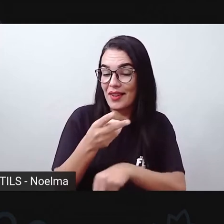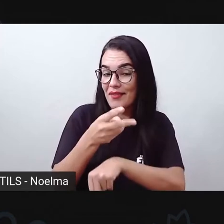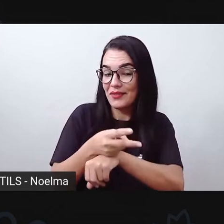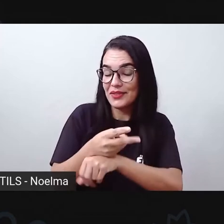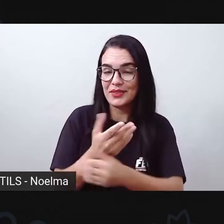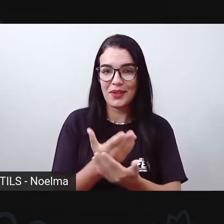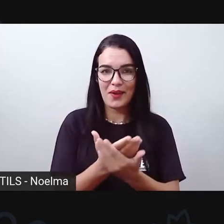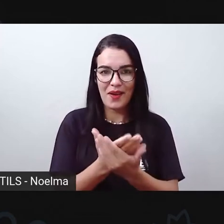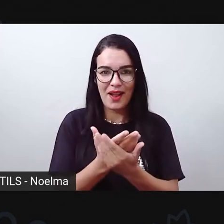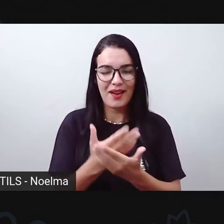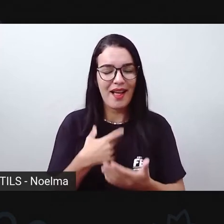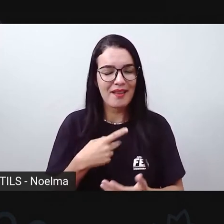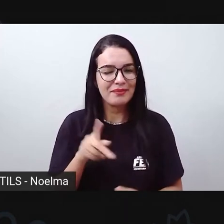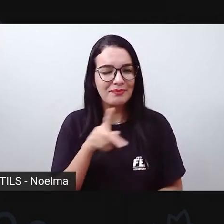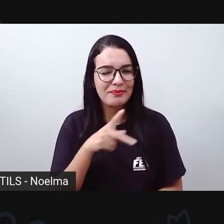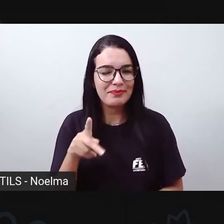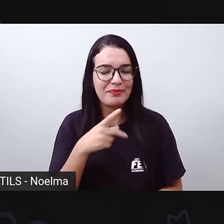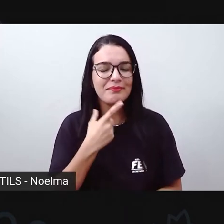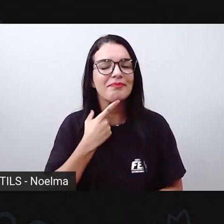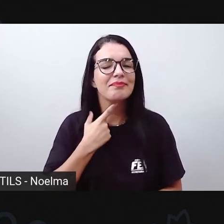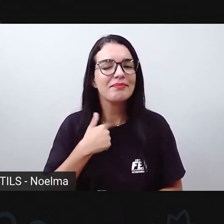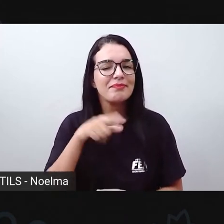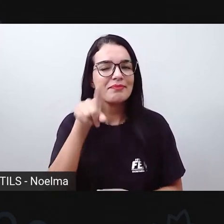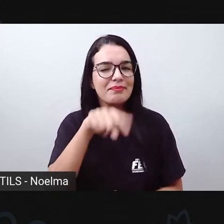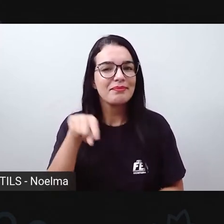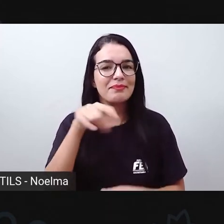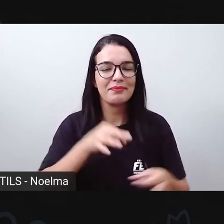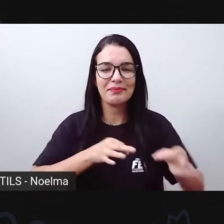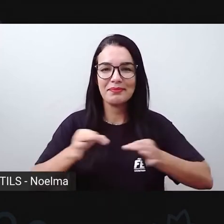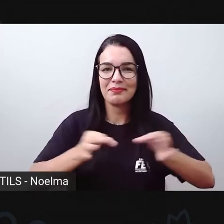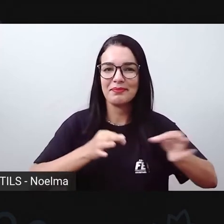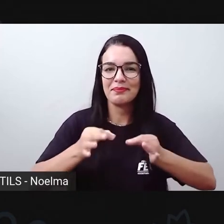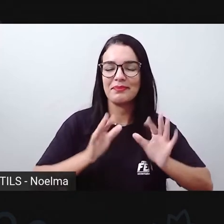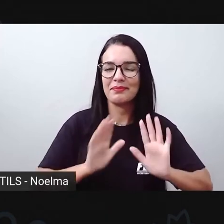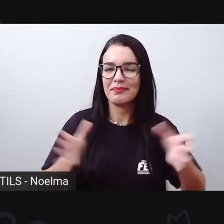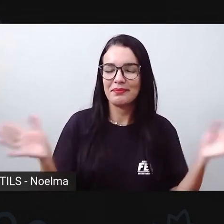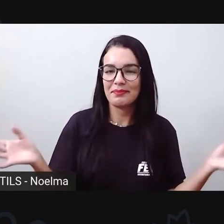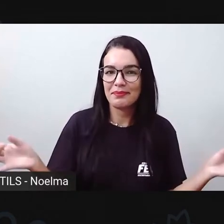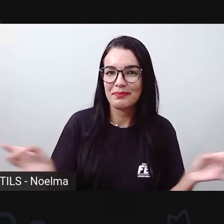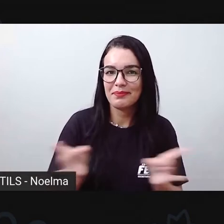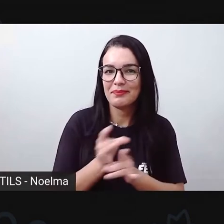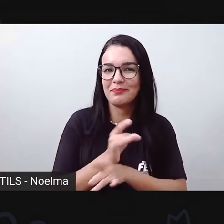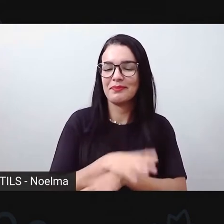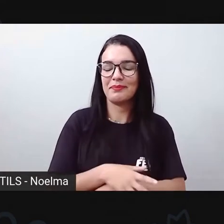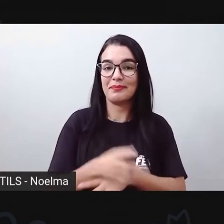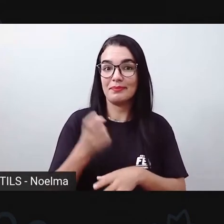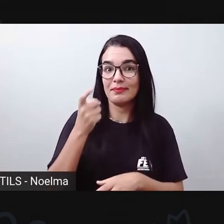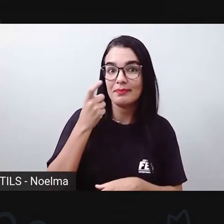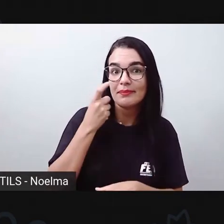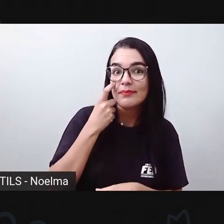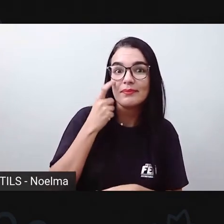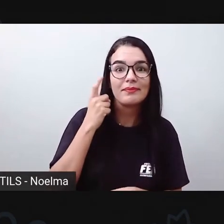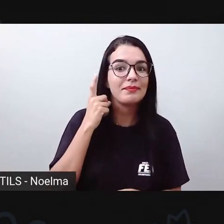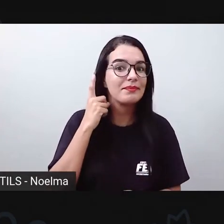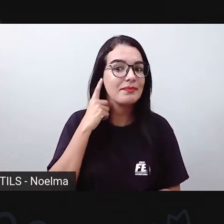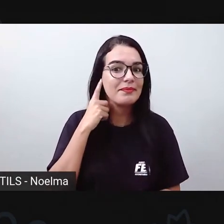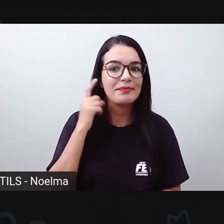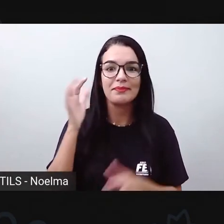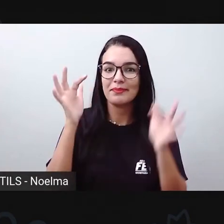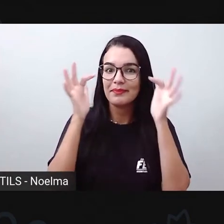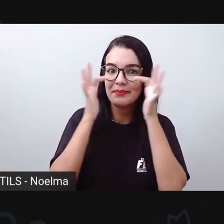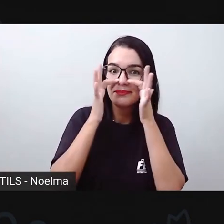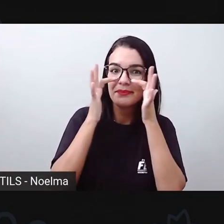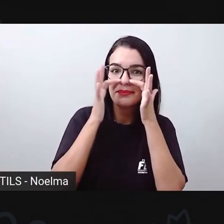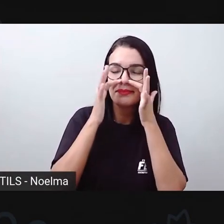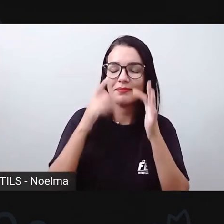videoaula, aprodesejo aí que estejam preparados, que estejam prontos, com os olhos e os ouvidos atentos, para termos